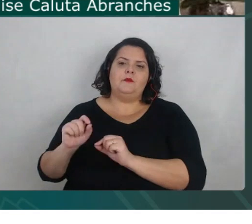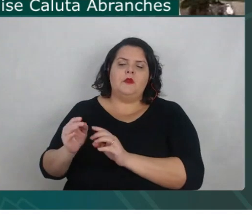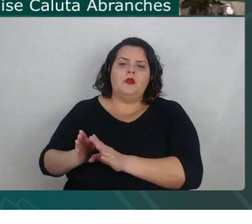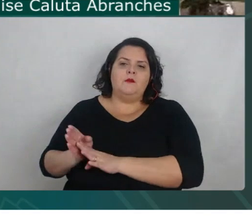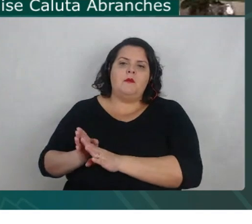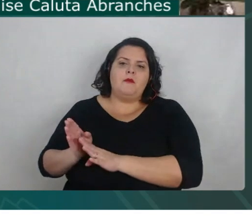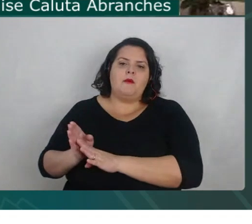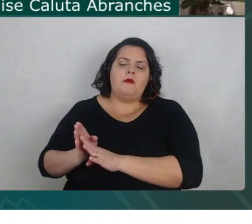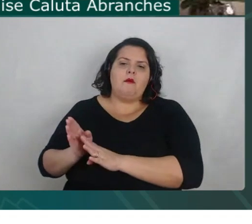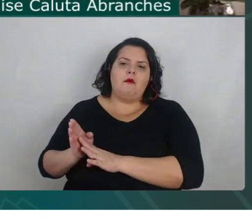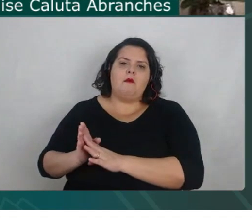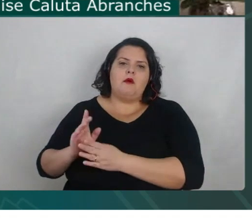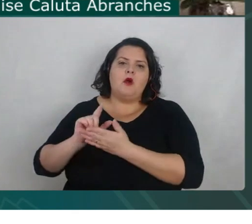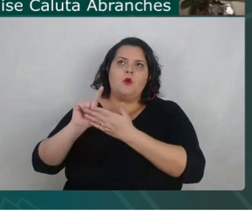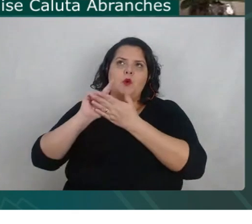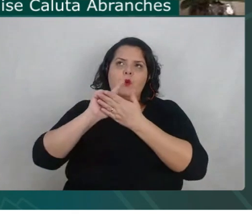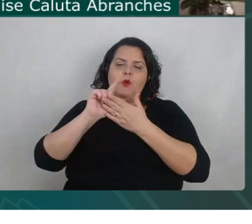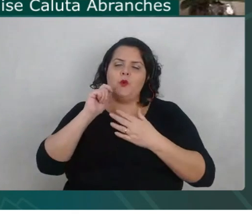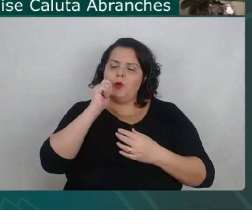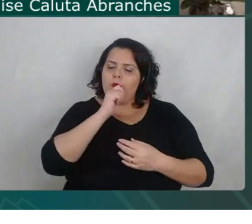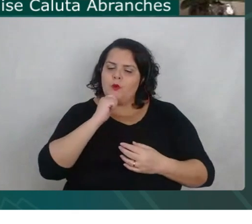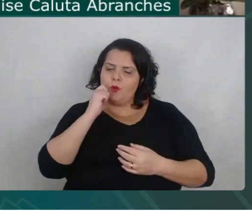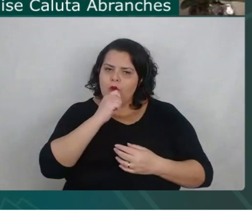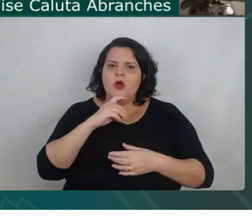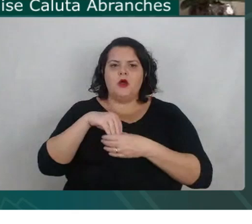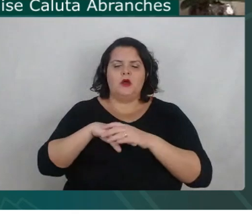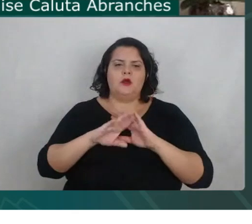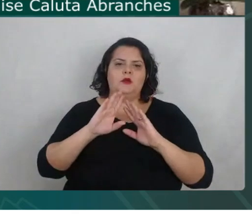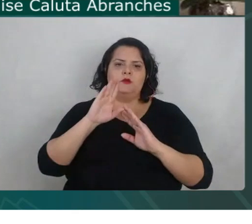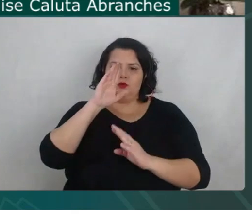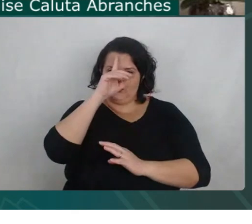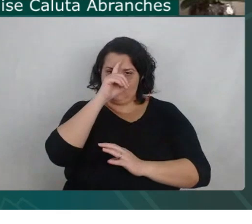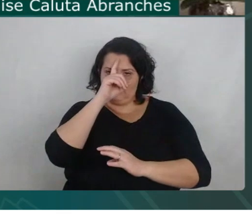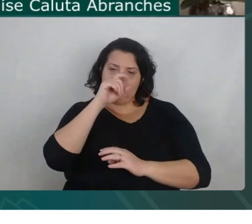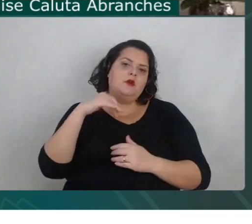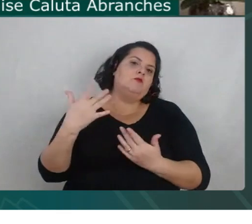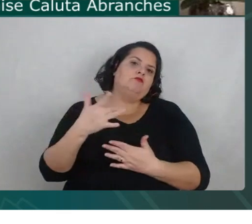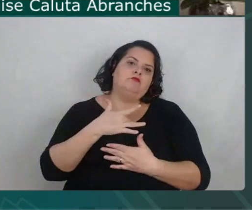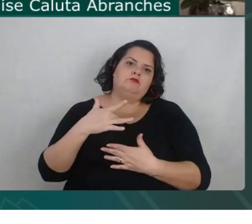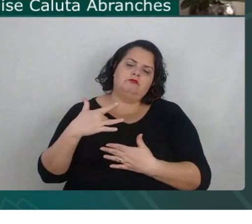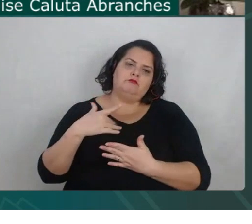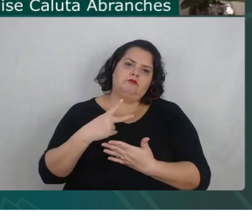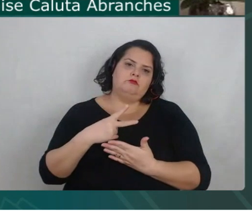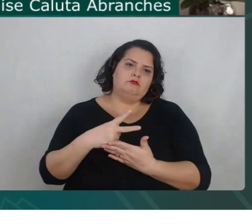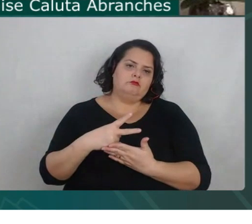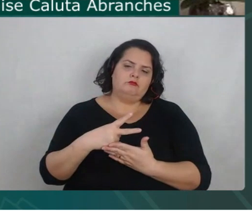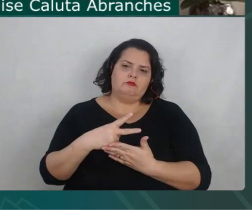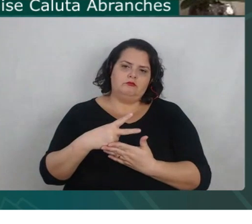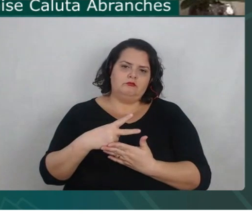essa higienização na enfermaria, e, é claro, a saúde é uma só. Concorda, professora